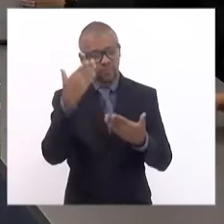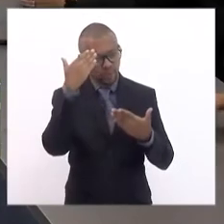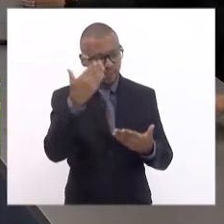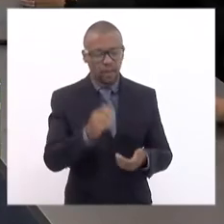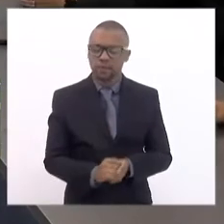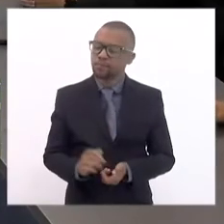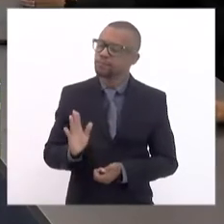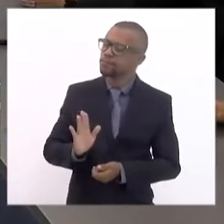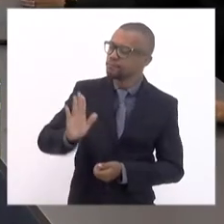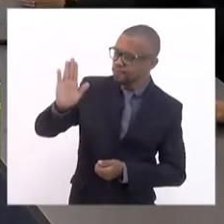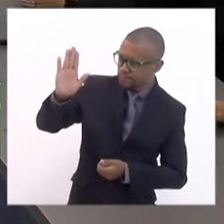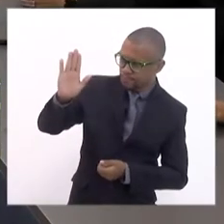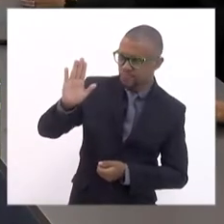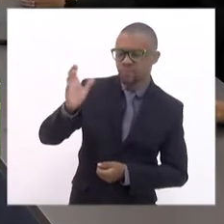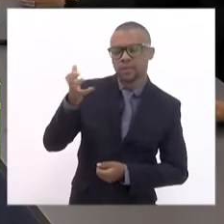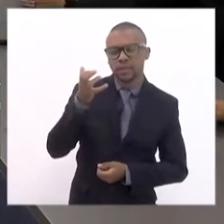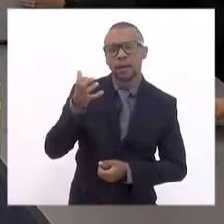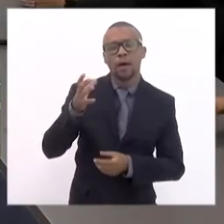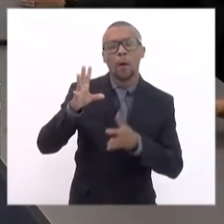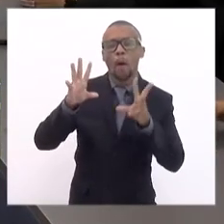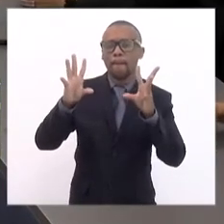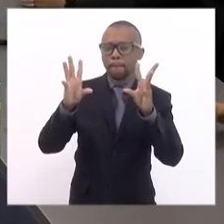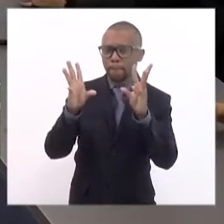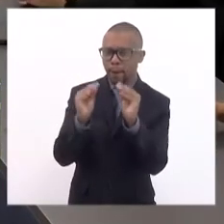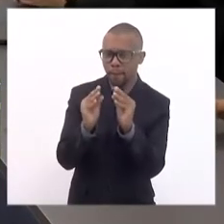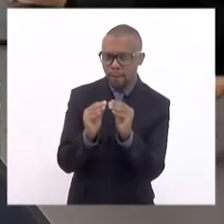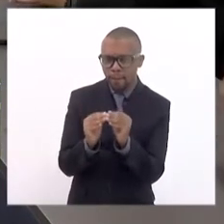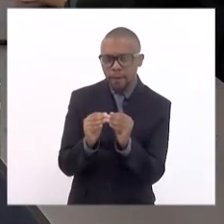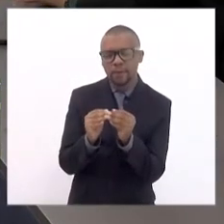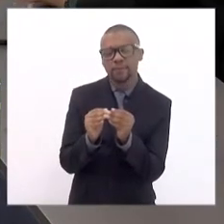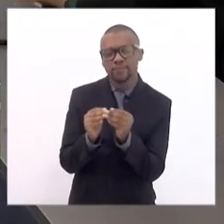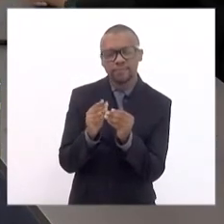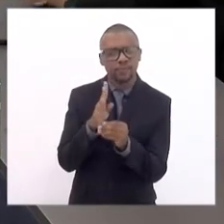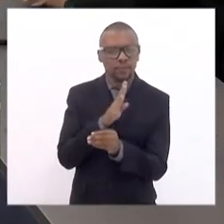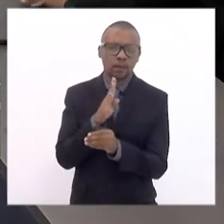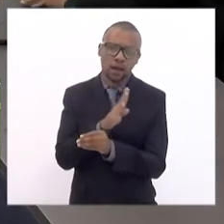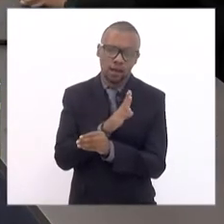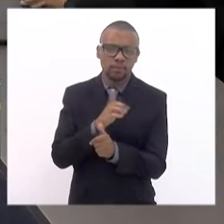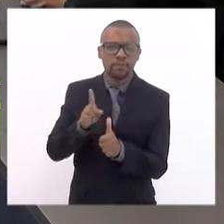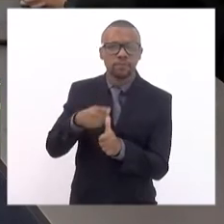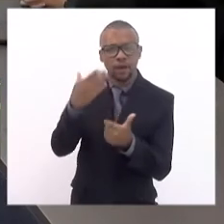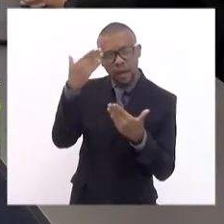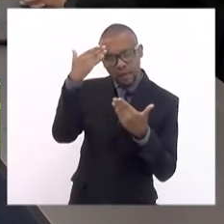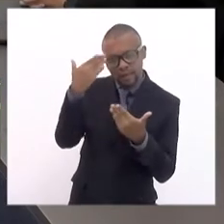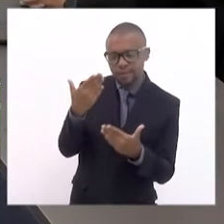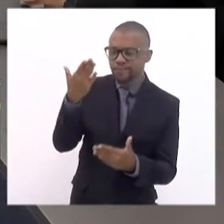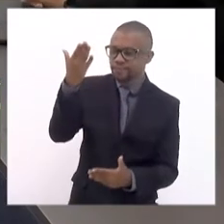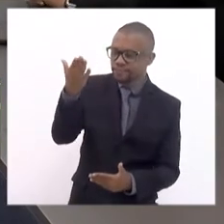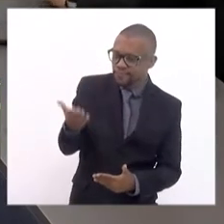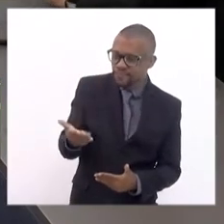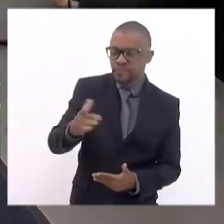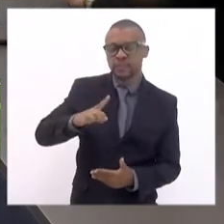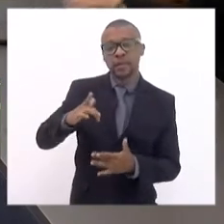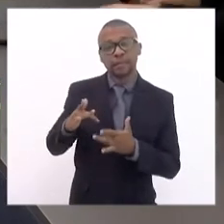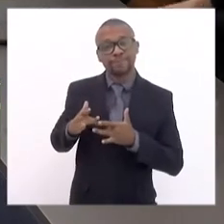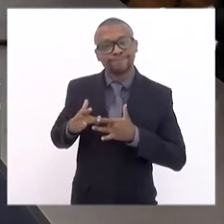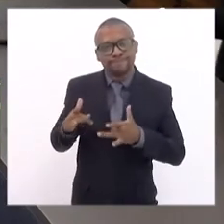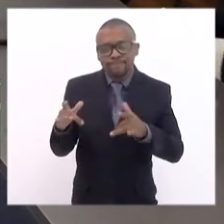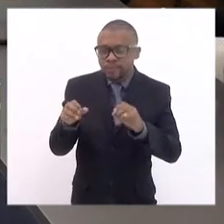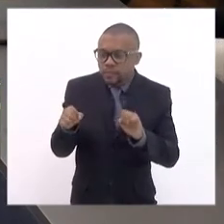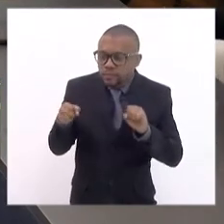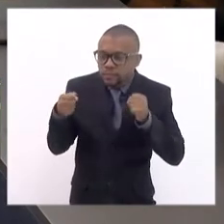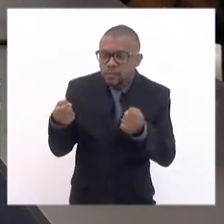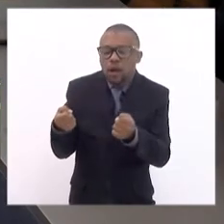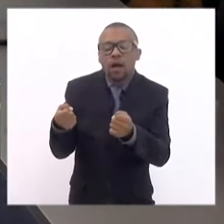fazer algumas ponderações muito rápidas. Primeiro, agradecer a Vossa Senhoria, que tem se dedicado a